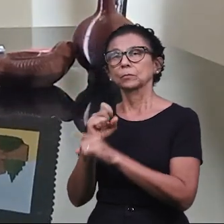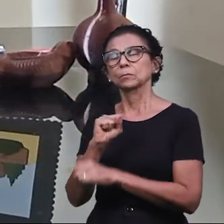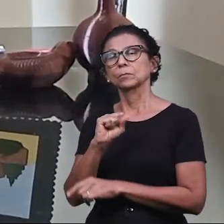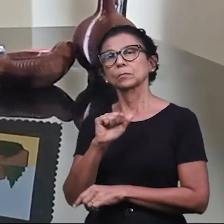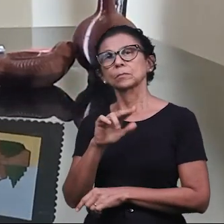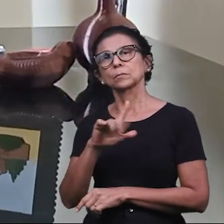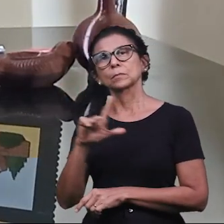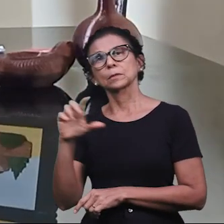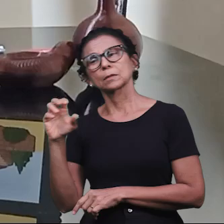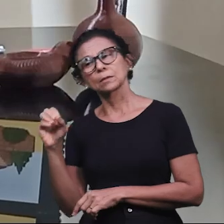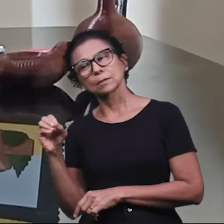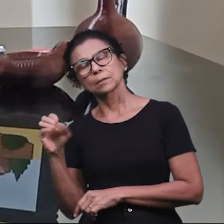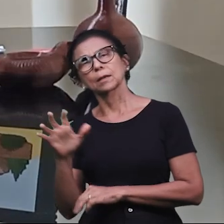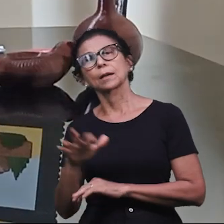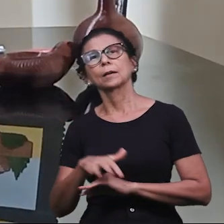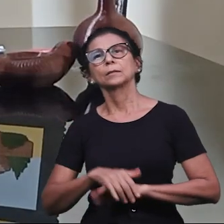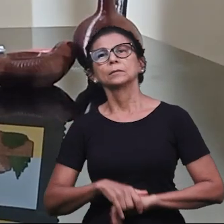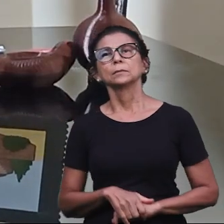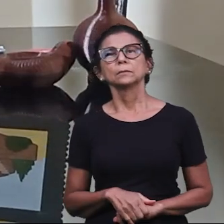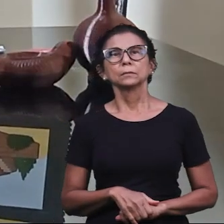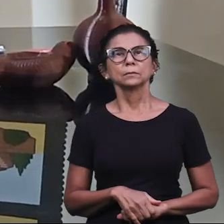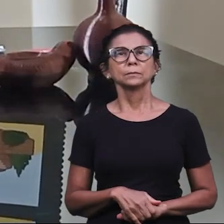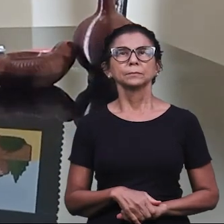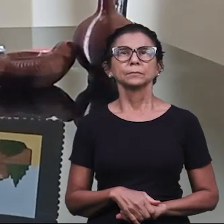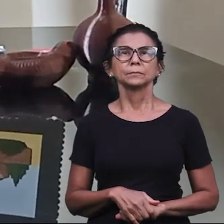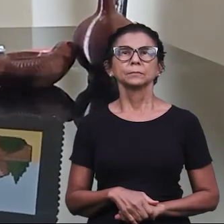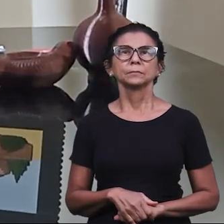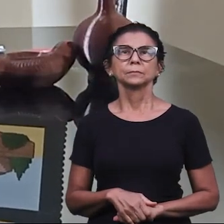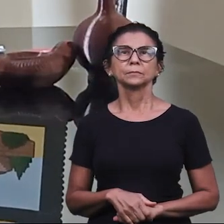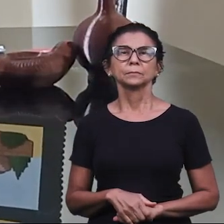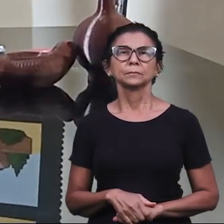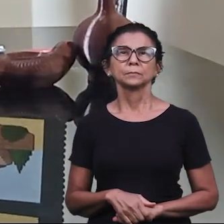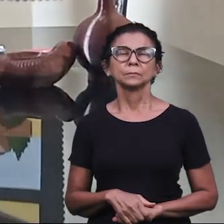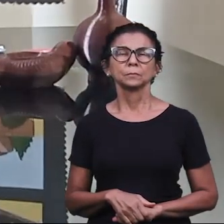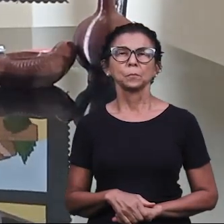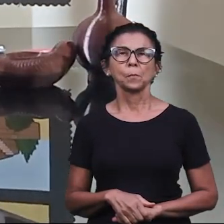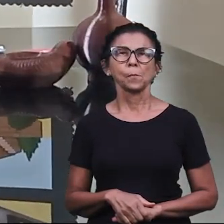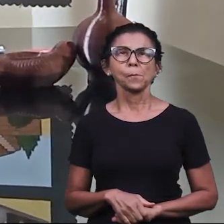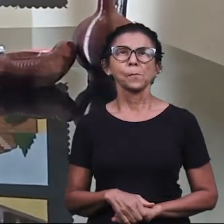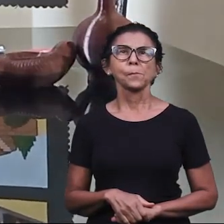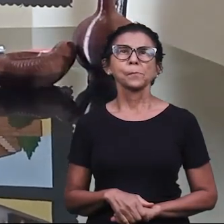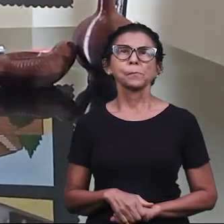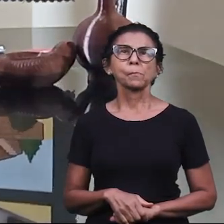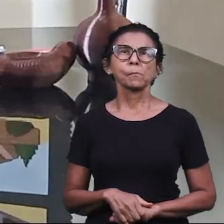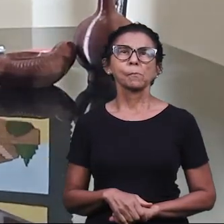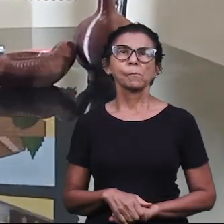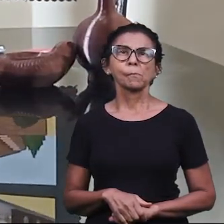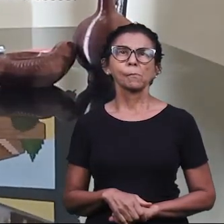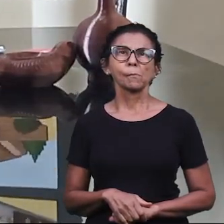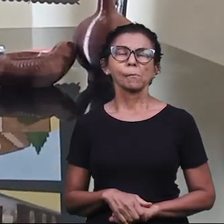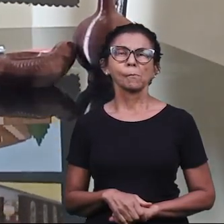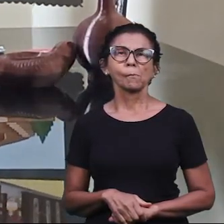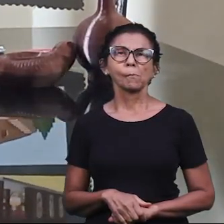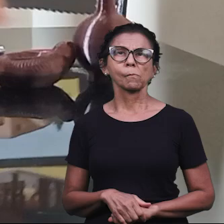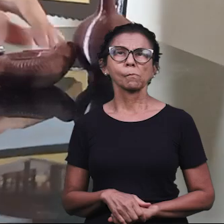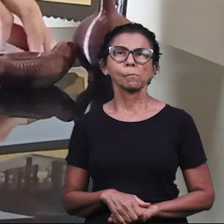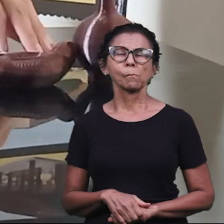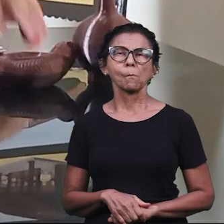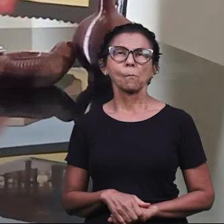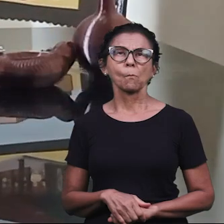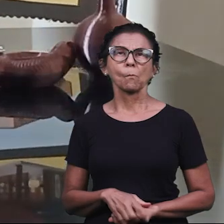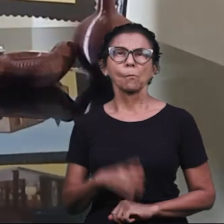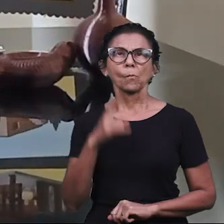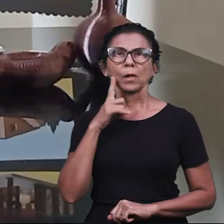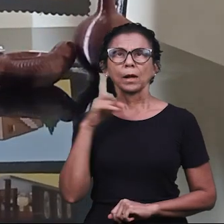Saulo. Então isso também ajuda as crianças a entenderem, né, o que a gente está falando. E aqui, ó, aqui somos nós,